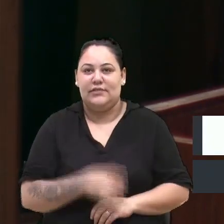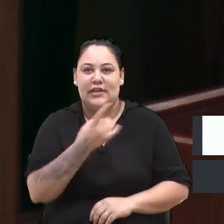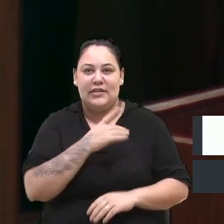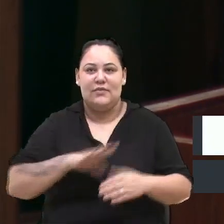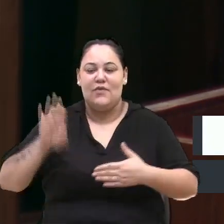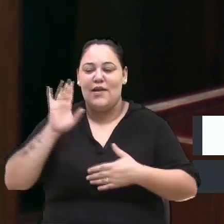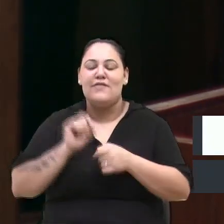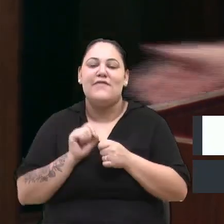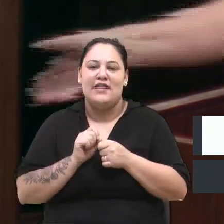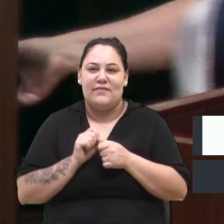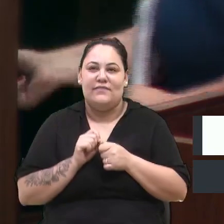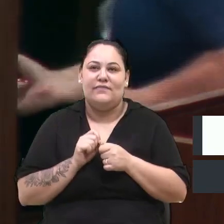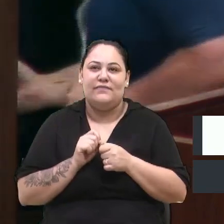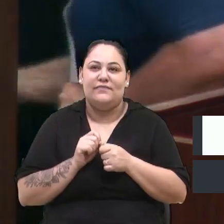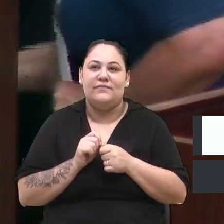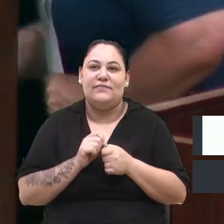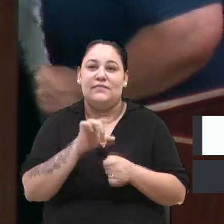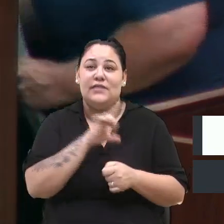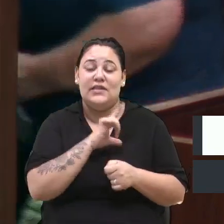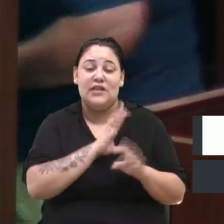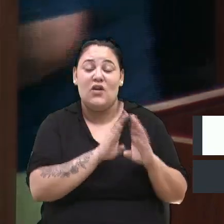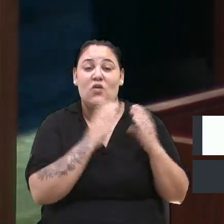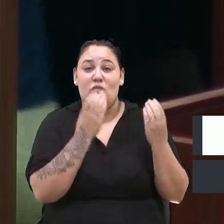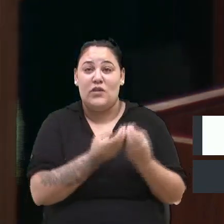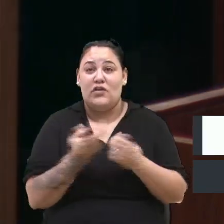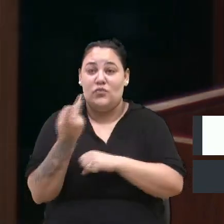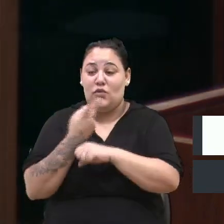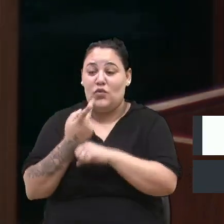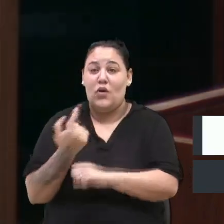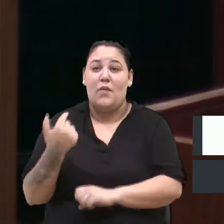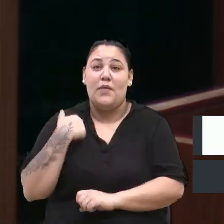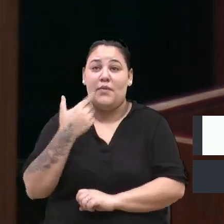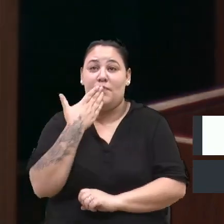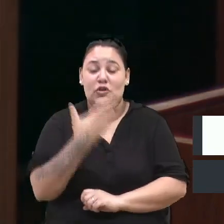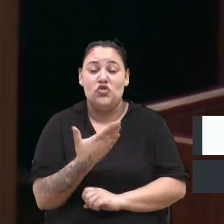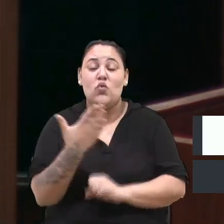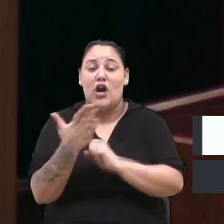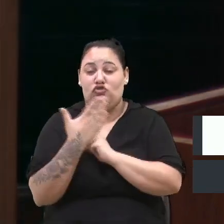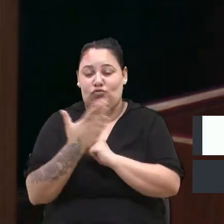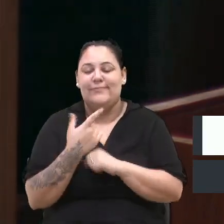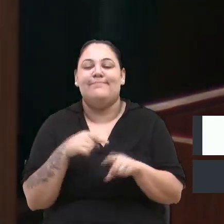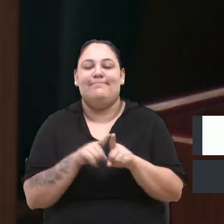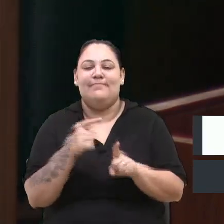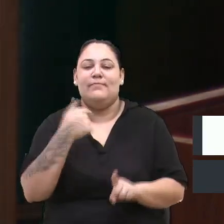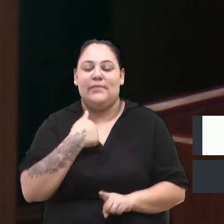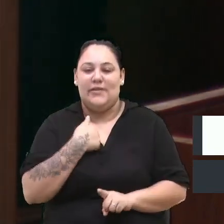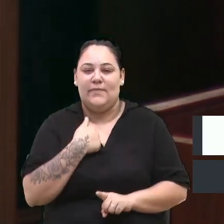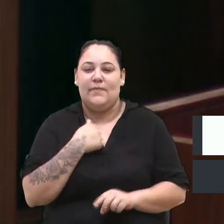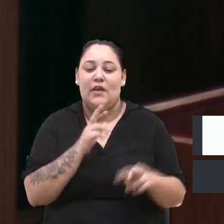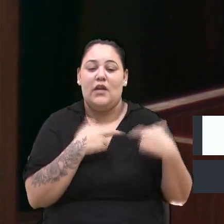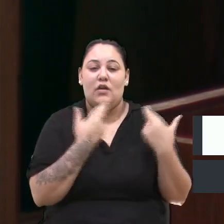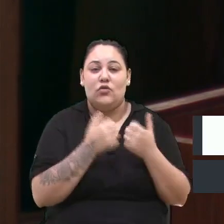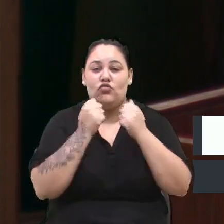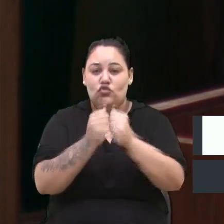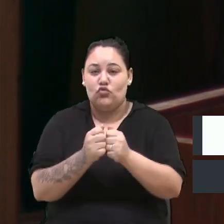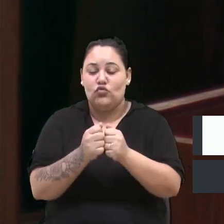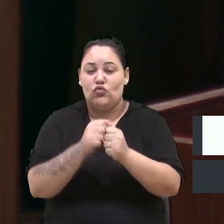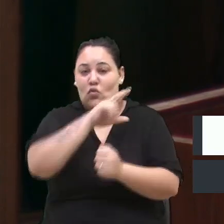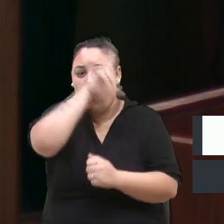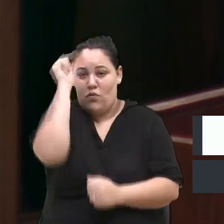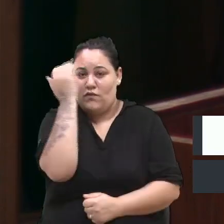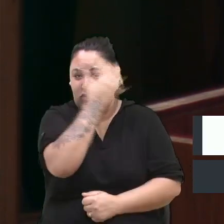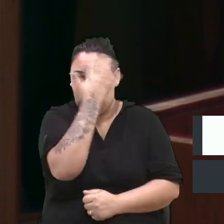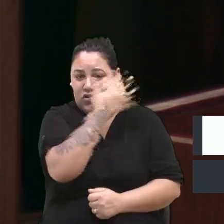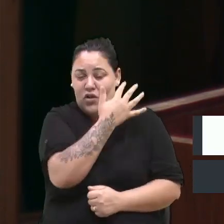feita. Essa comunidade me procurou, me pediu socorro. Em reunião com o prefeito Adiló e com o